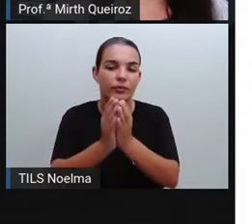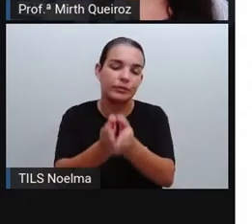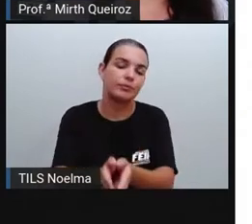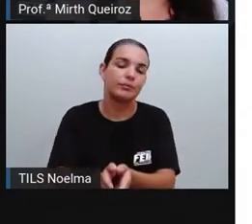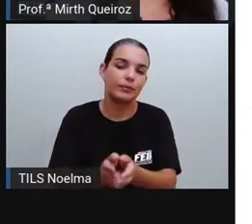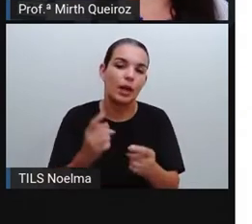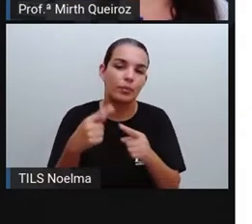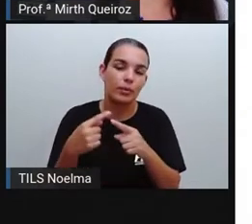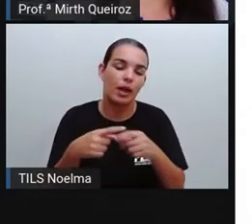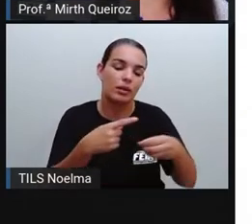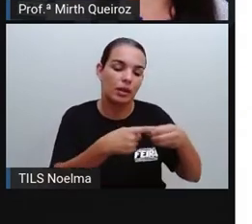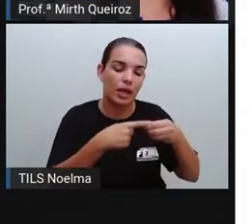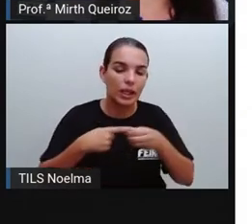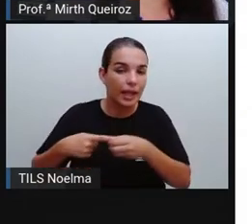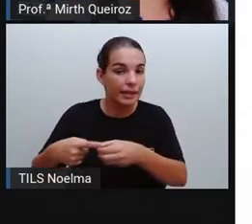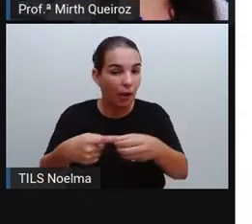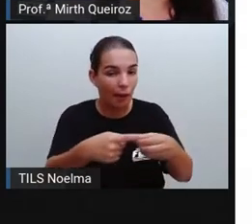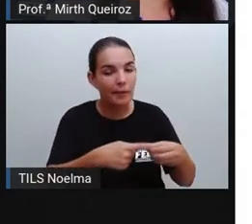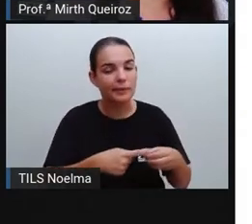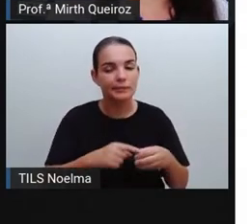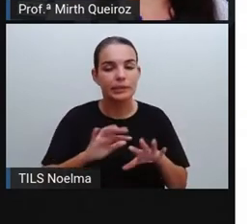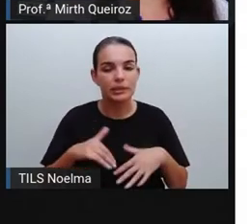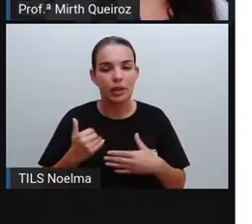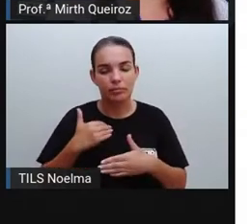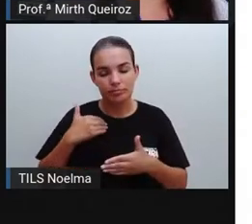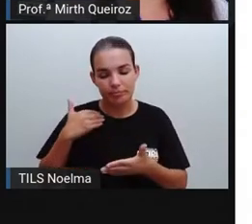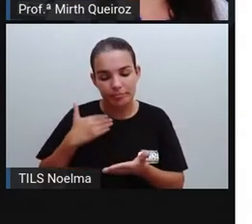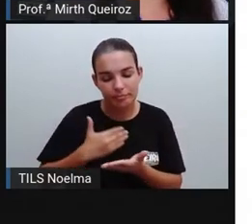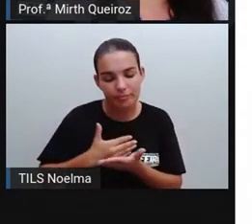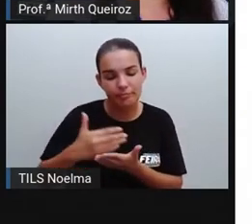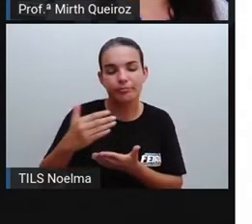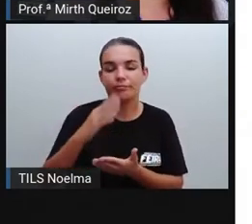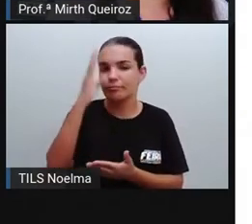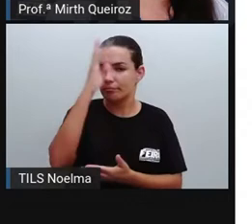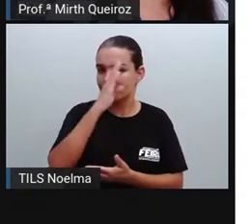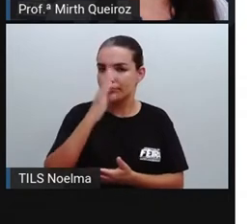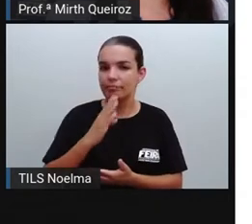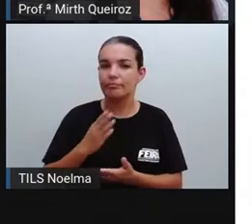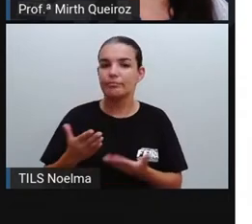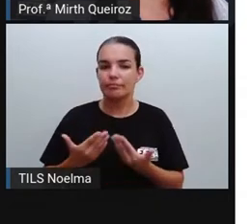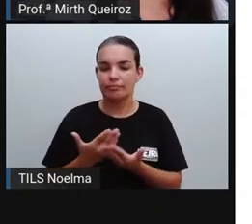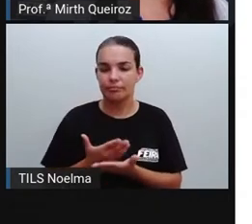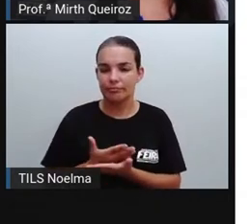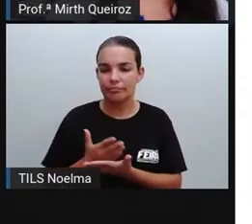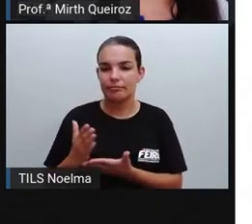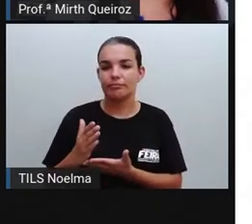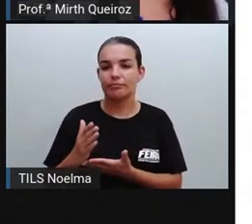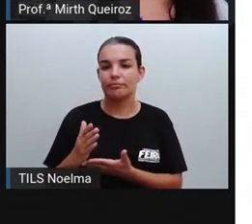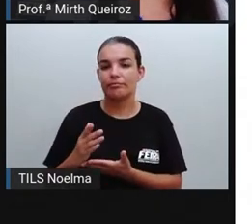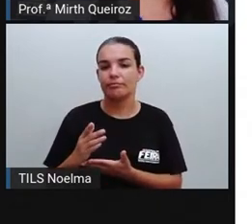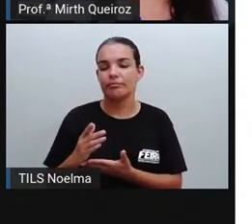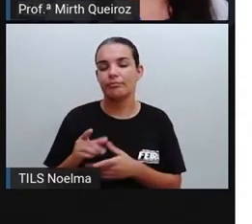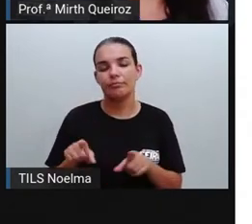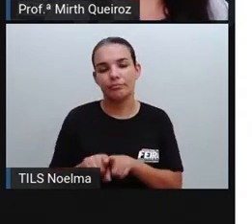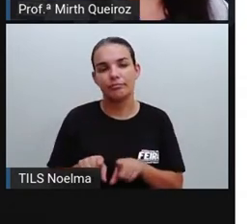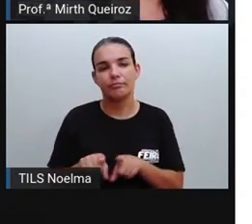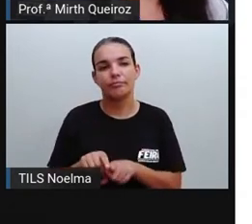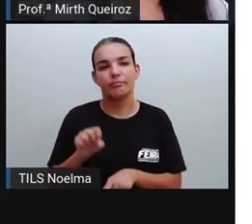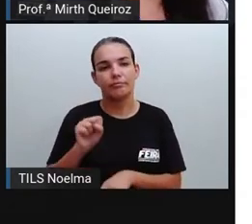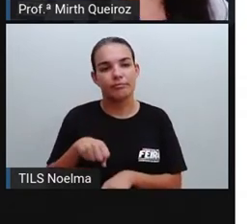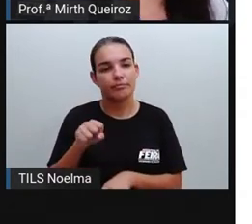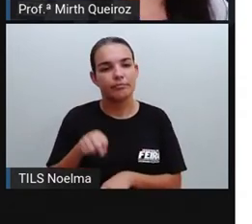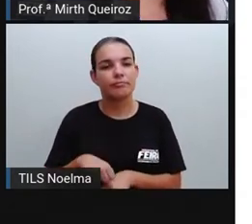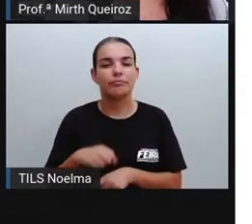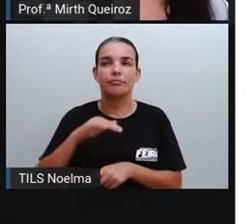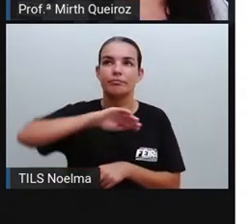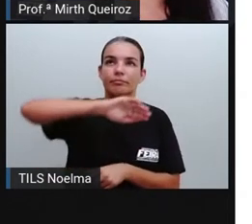Então, a partir do desenvolvimento do Brasil, começaram a surgir as estradas e assim também as pontes, os